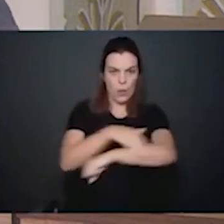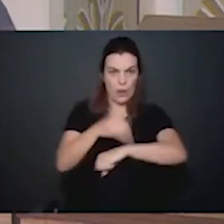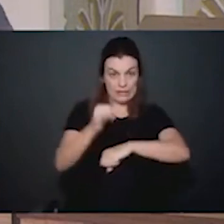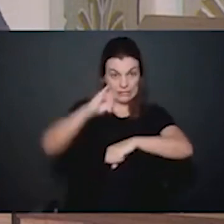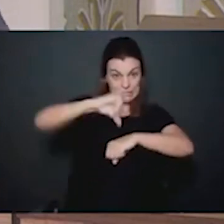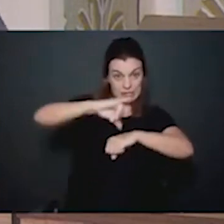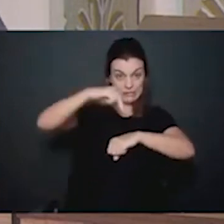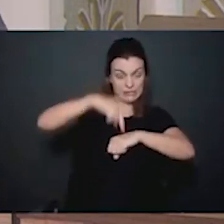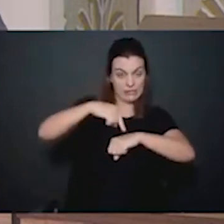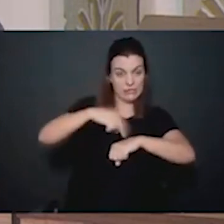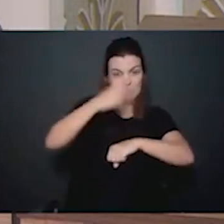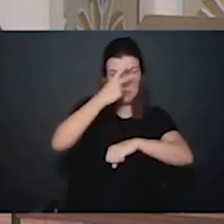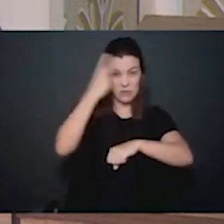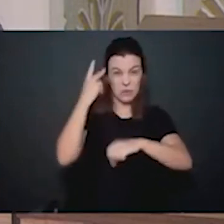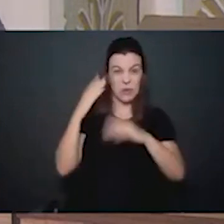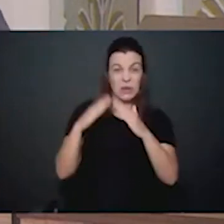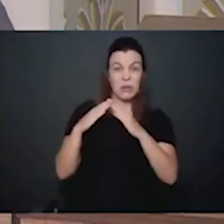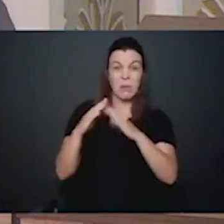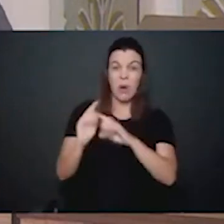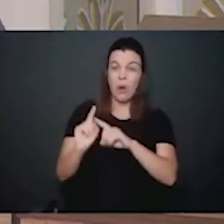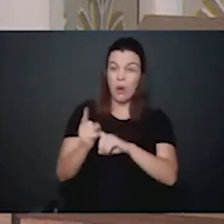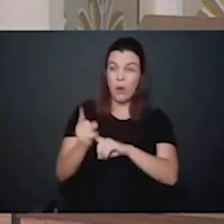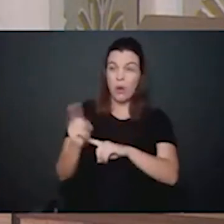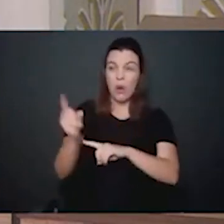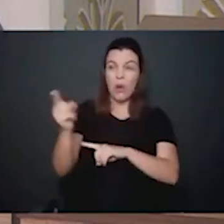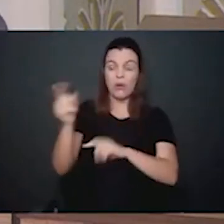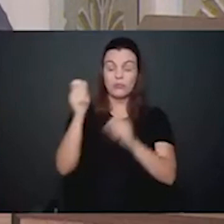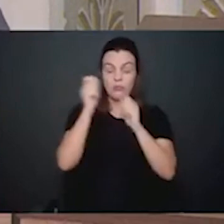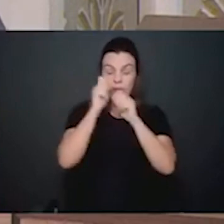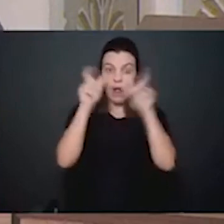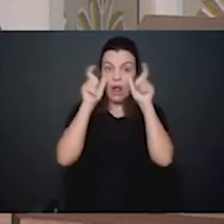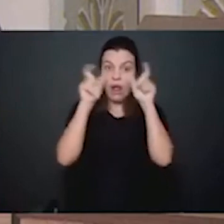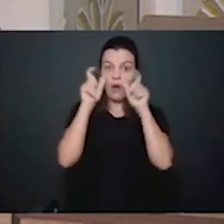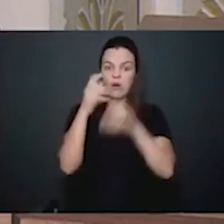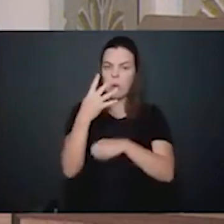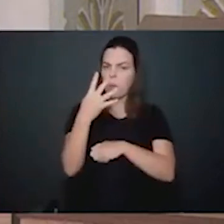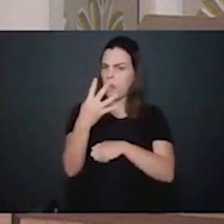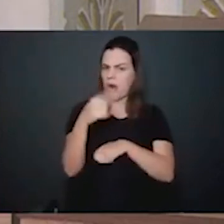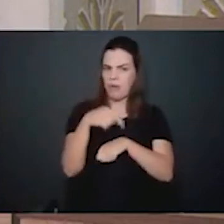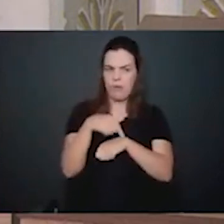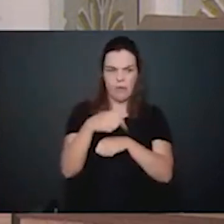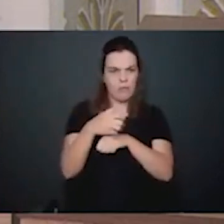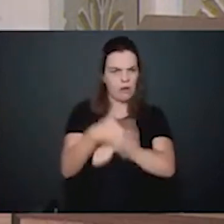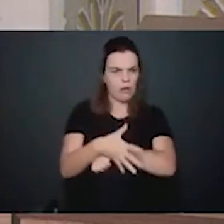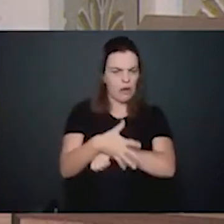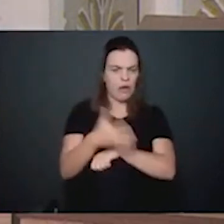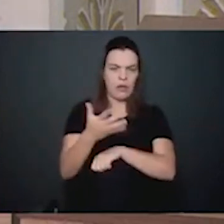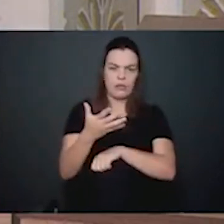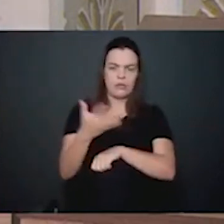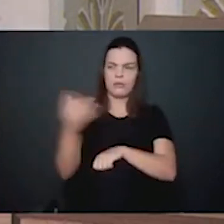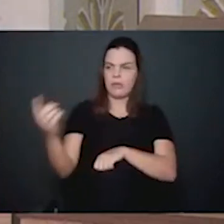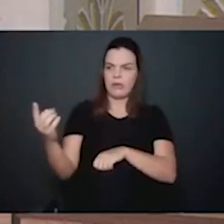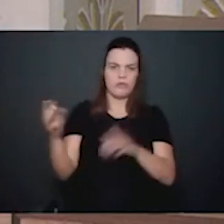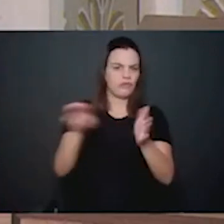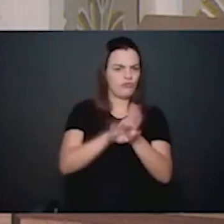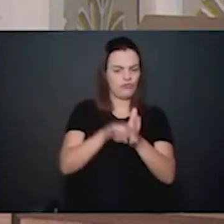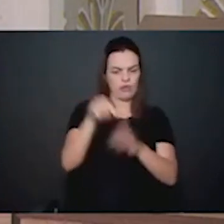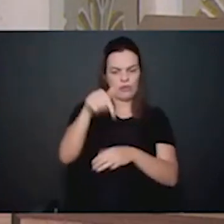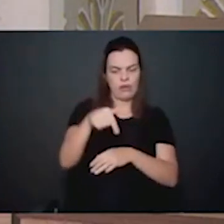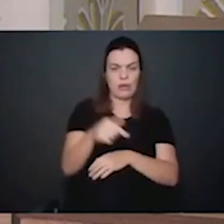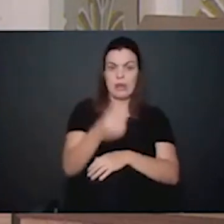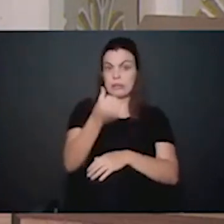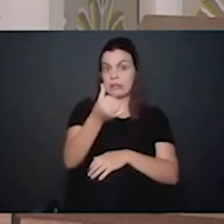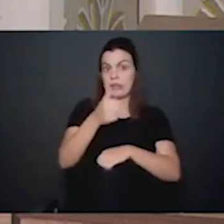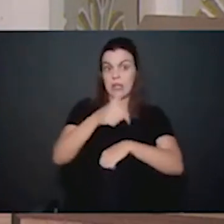vai acordar 4:30 da manhã para sair para poder fazer a sua largada 6 a 6:30 da manhã e aí